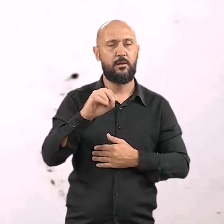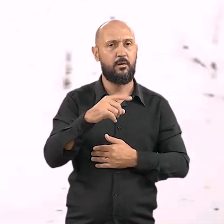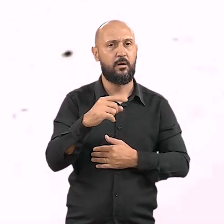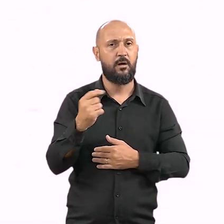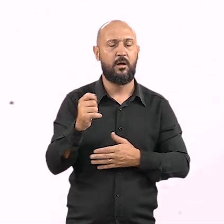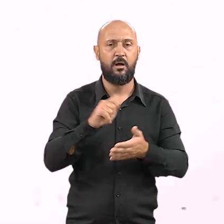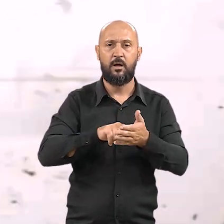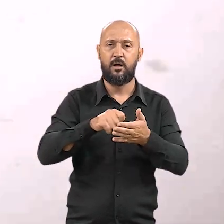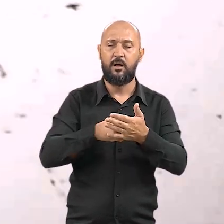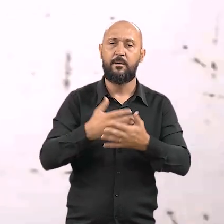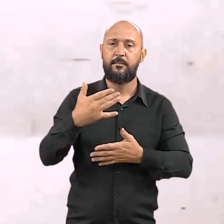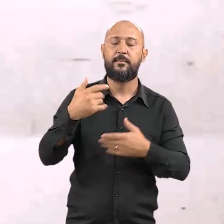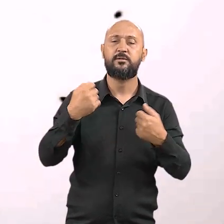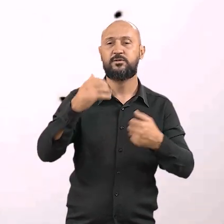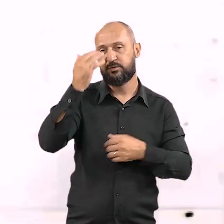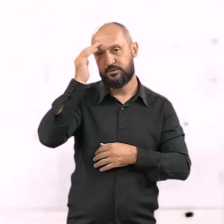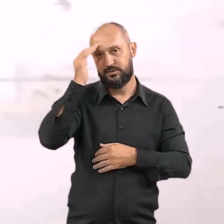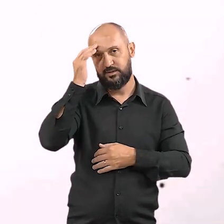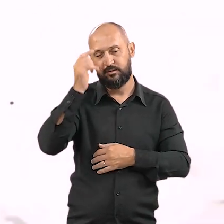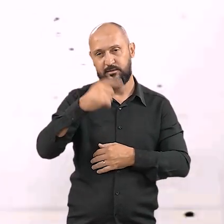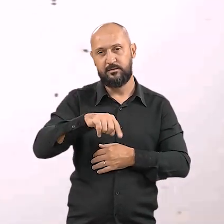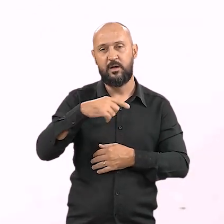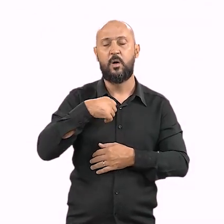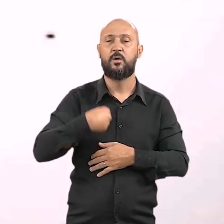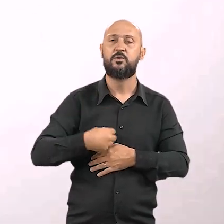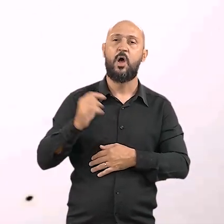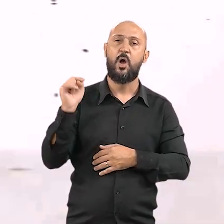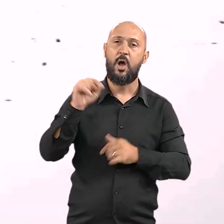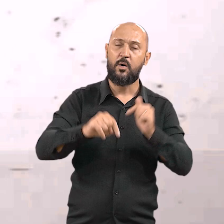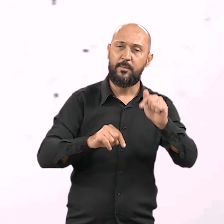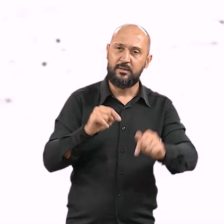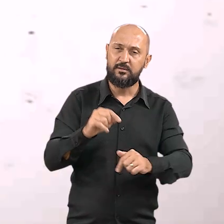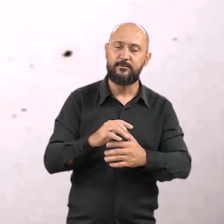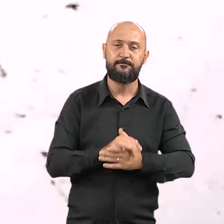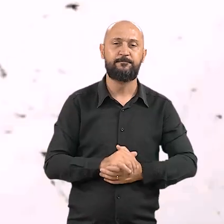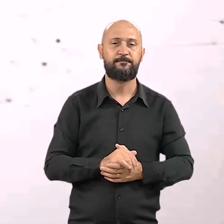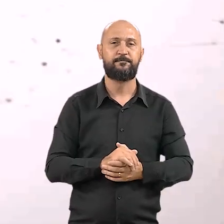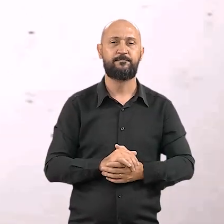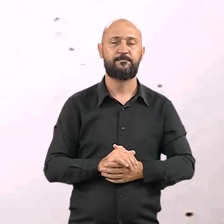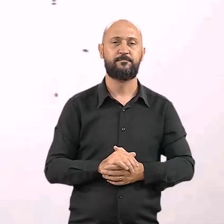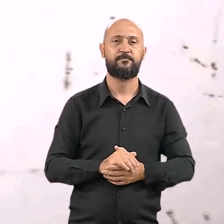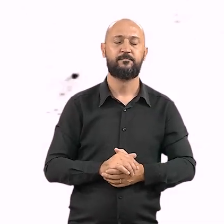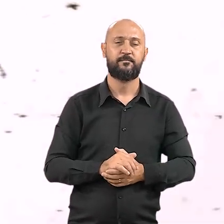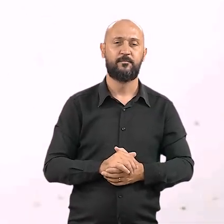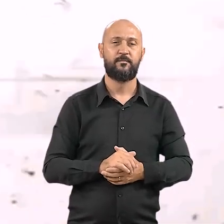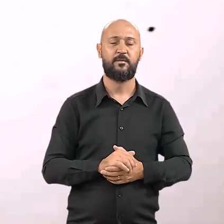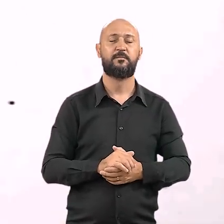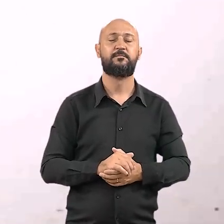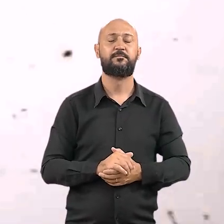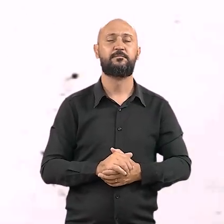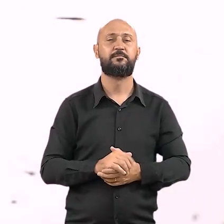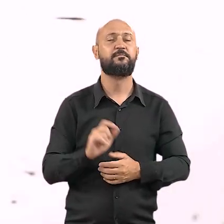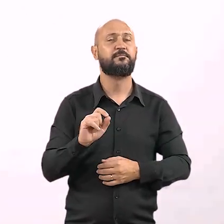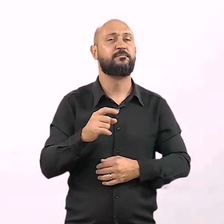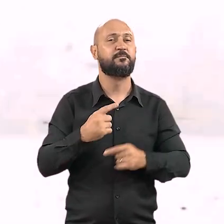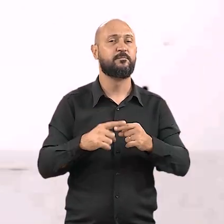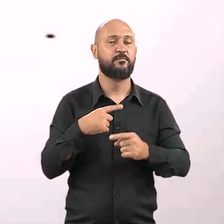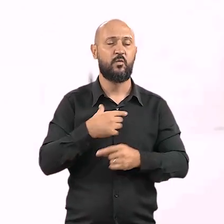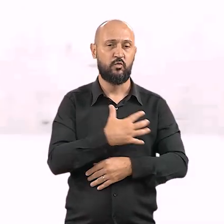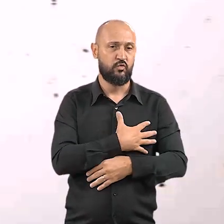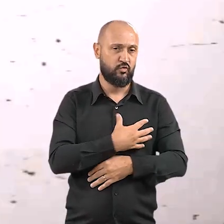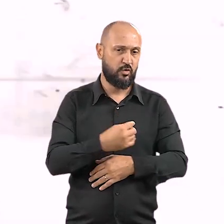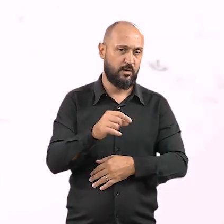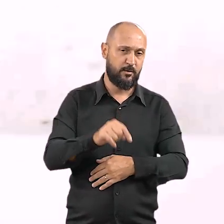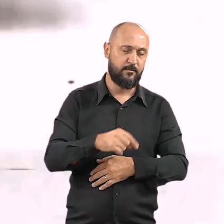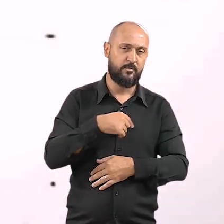é obra necessária para entender o Pantanal, essa ocupação, E aí, enfim, aí foi uma alegria, porque